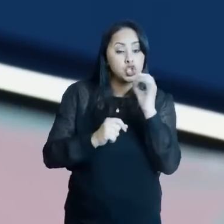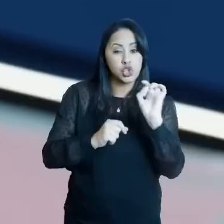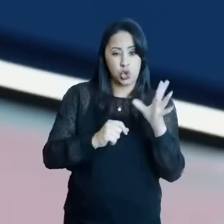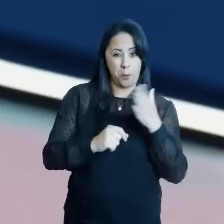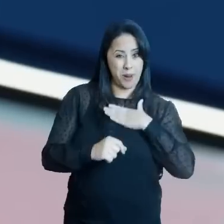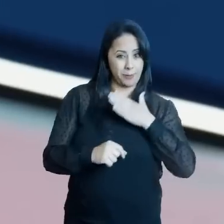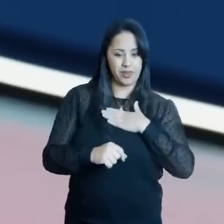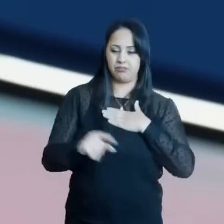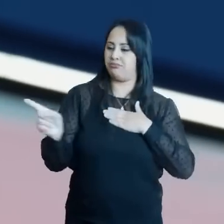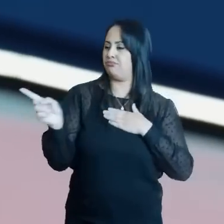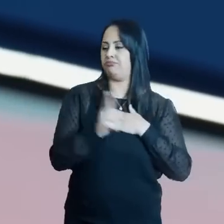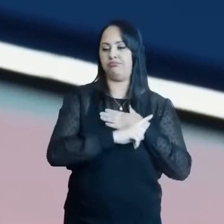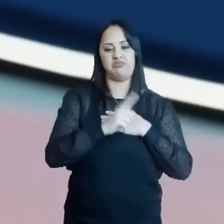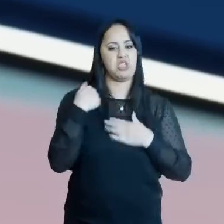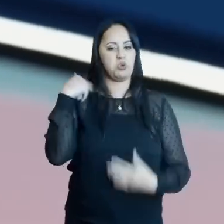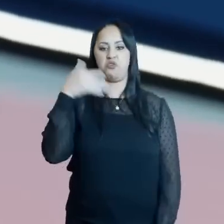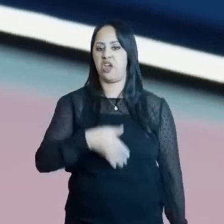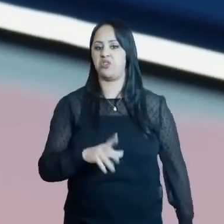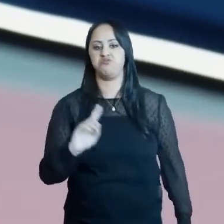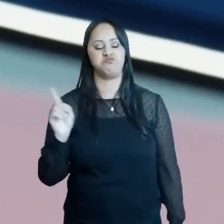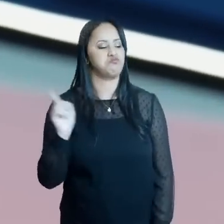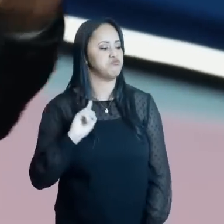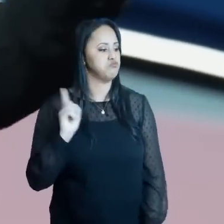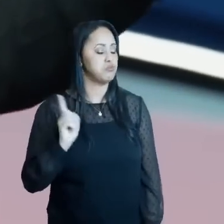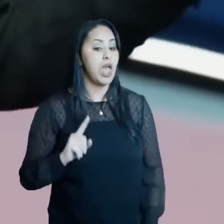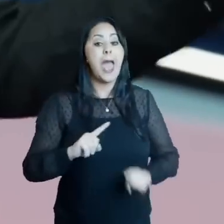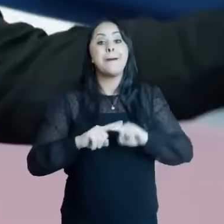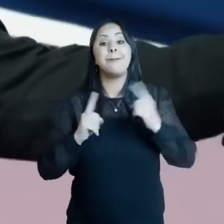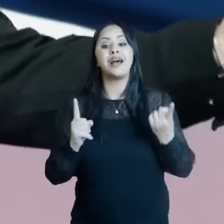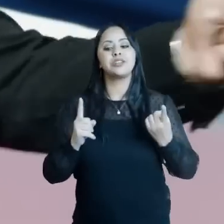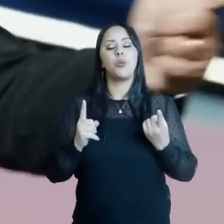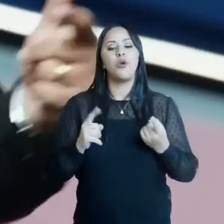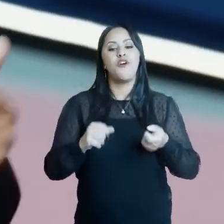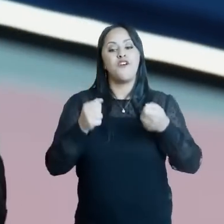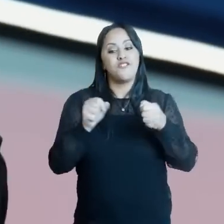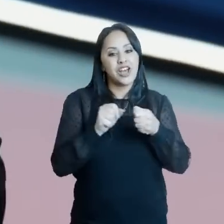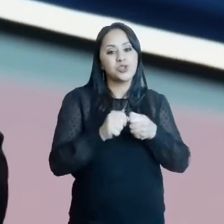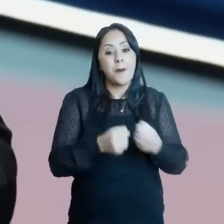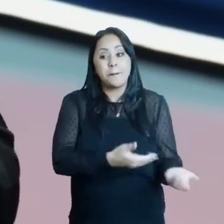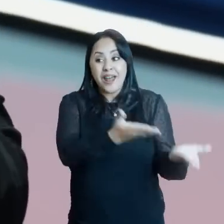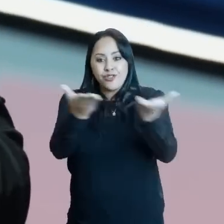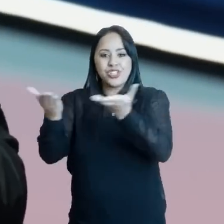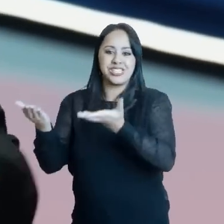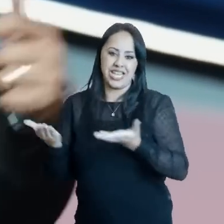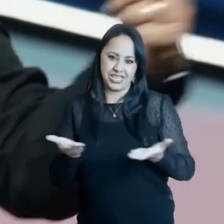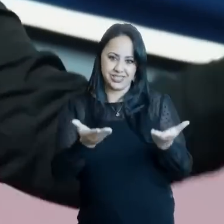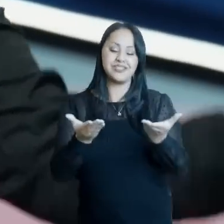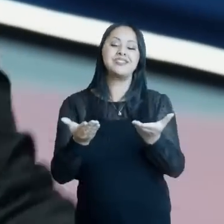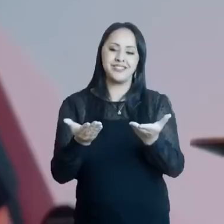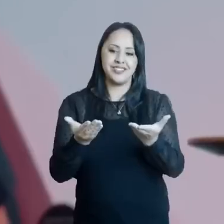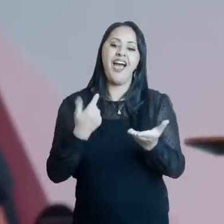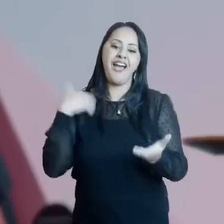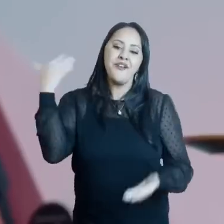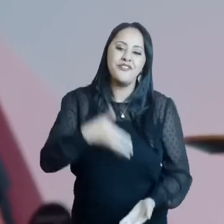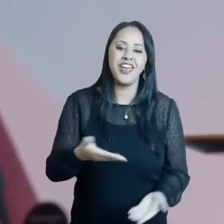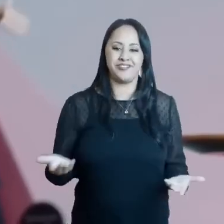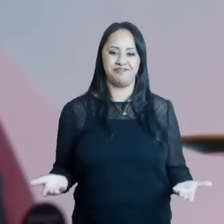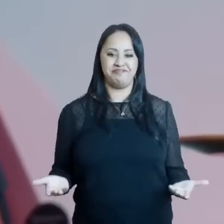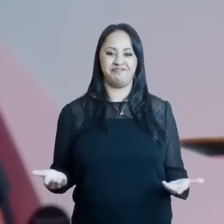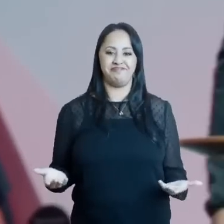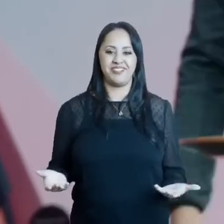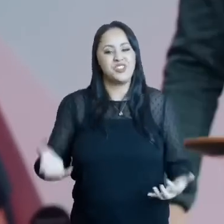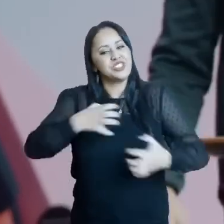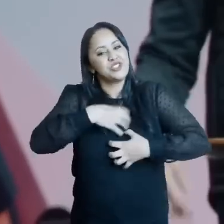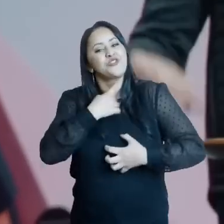eu não teria vindo, eu não teria feito. Mas como eu faço isso por vocês, aí eu venho, aí